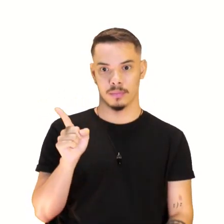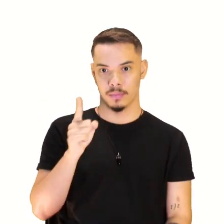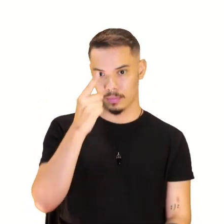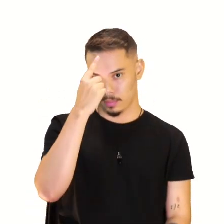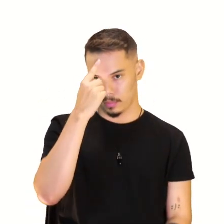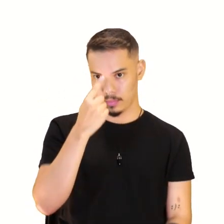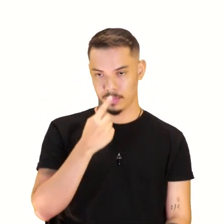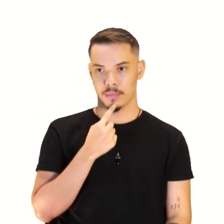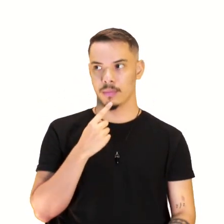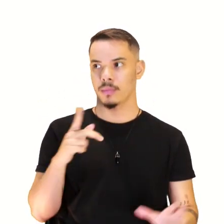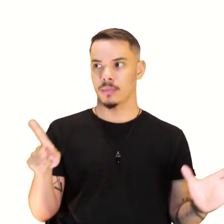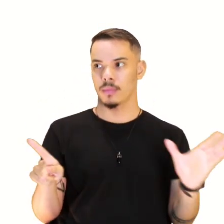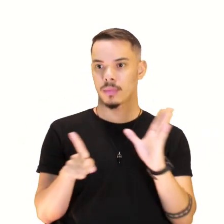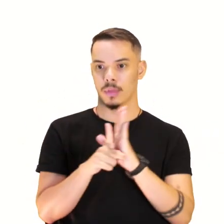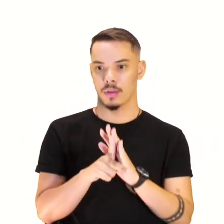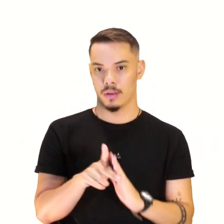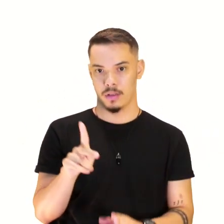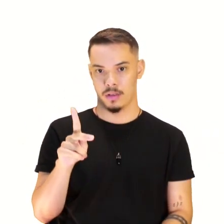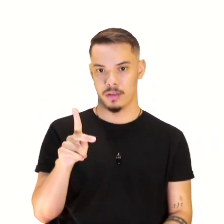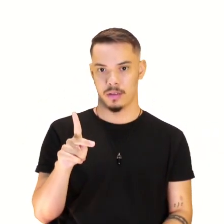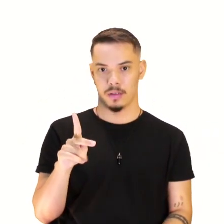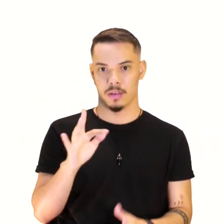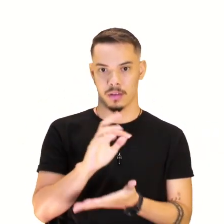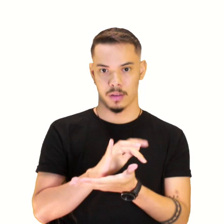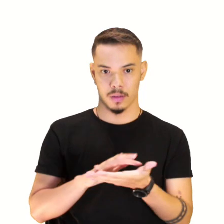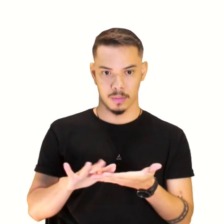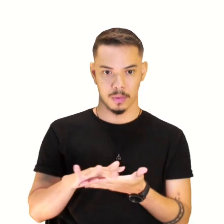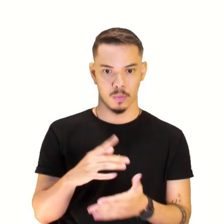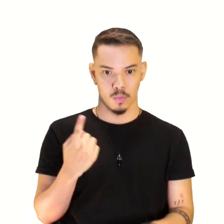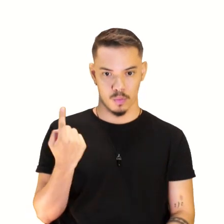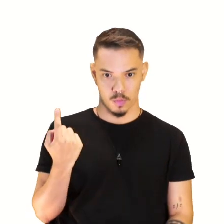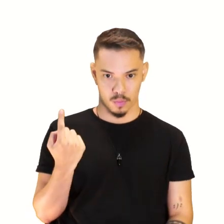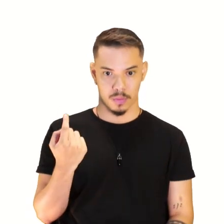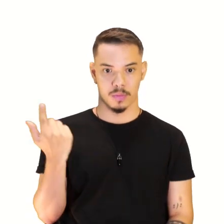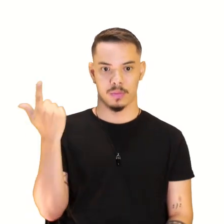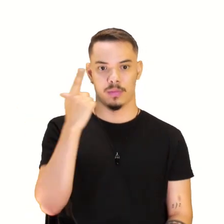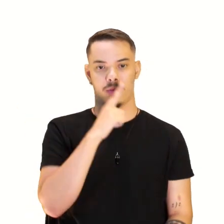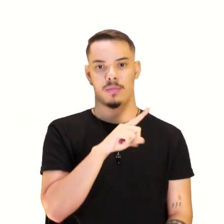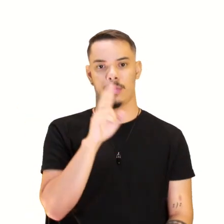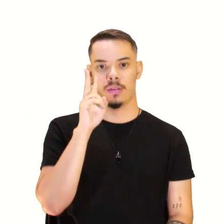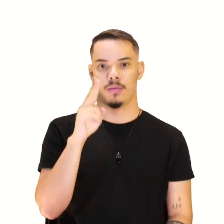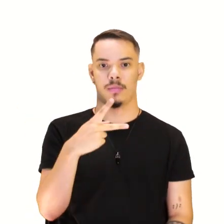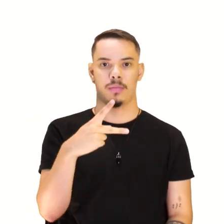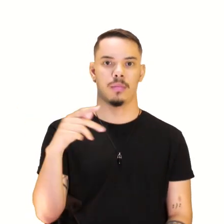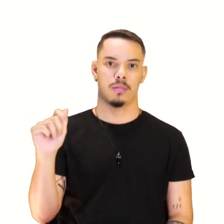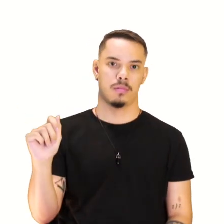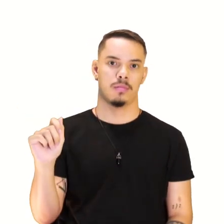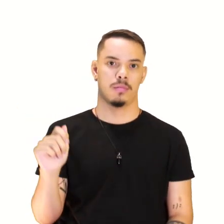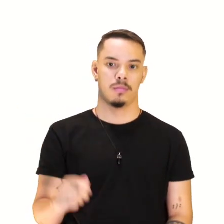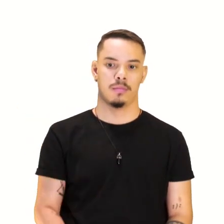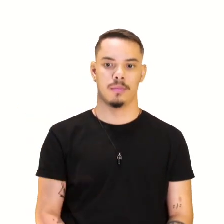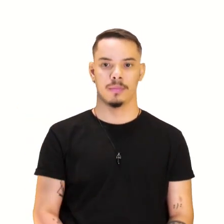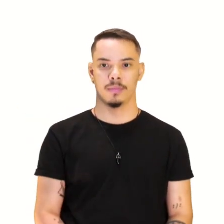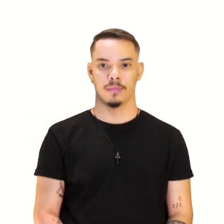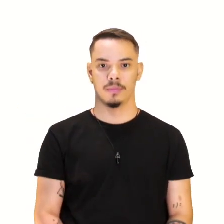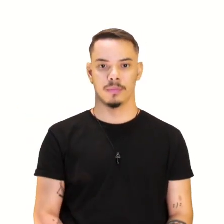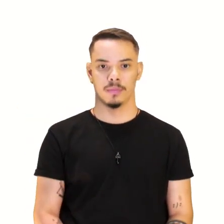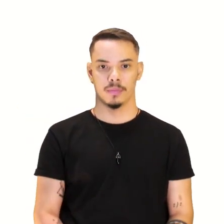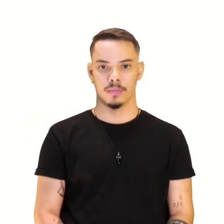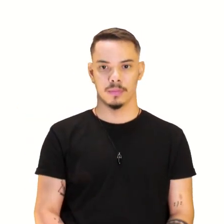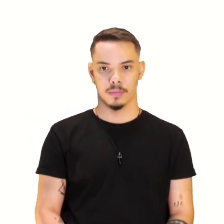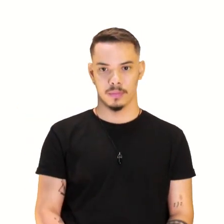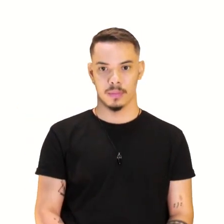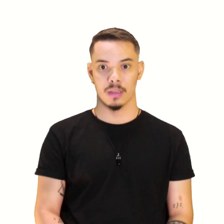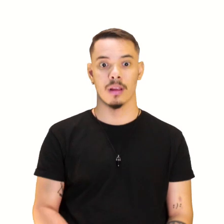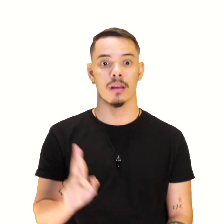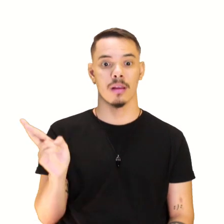né, geométrica aí, apenas numa figura, a gente consegue ver que é uma PA. Tá indo, né? Tá indo aumentando de 4 em 4. E quem